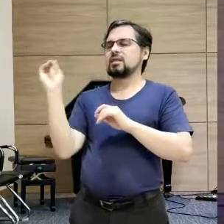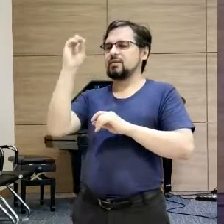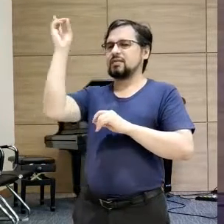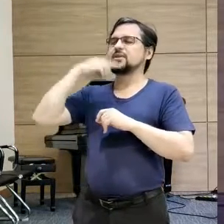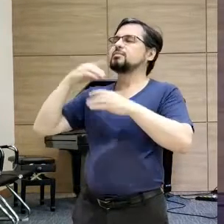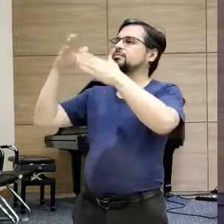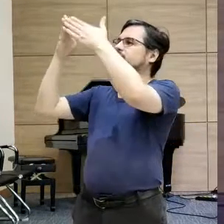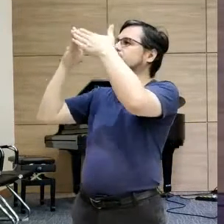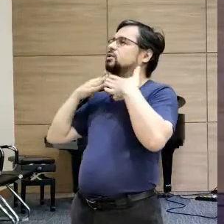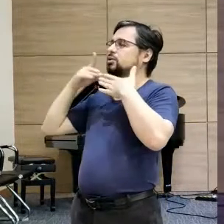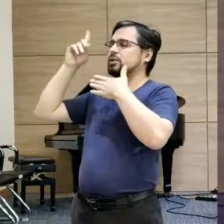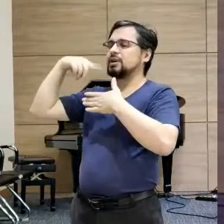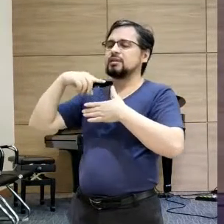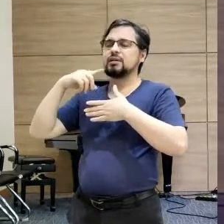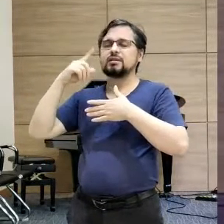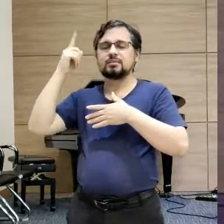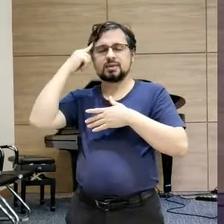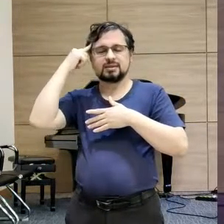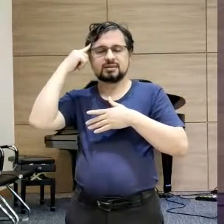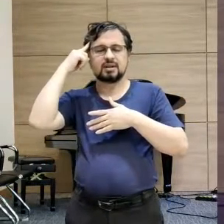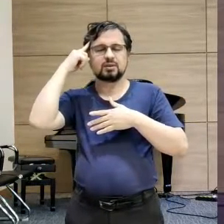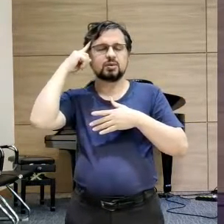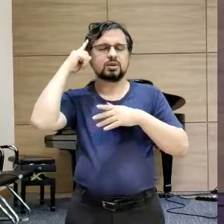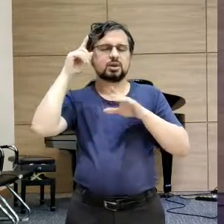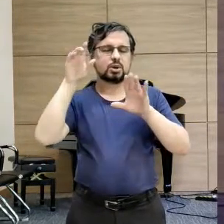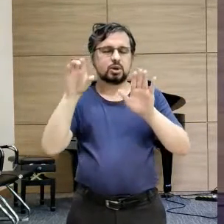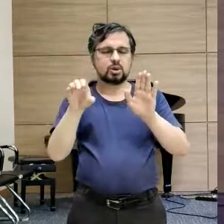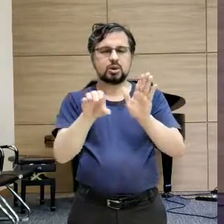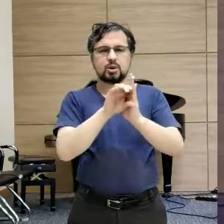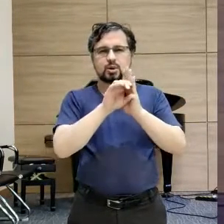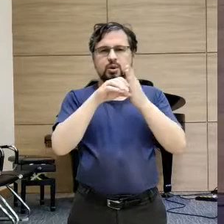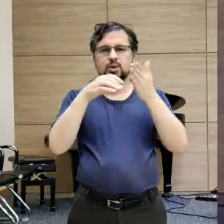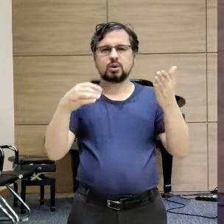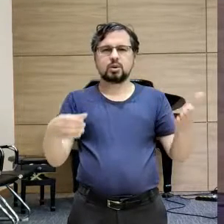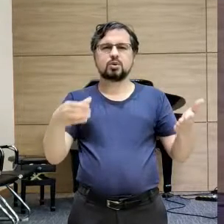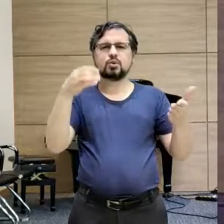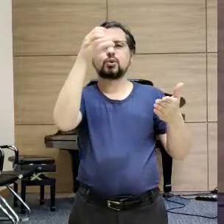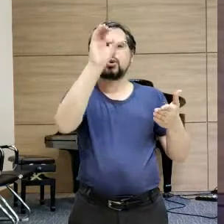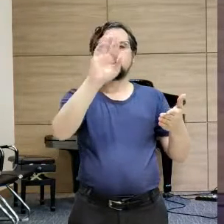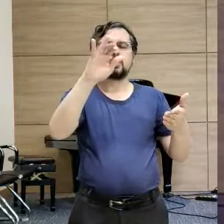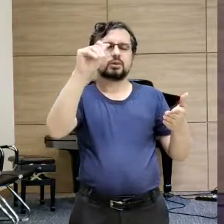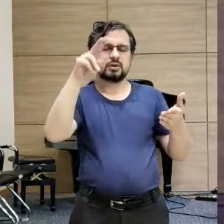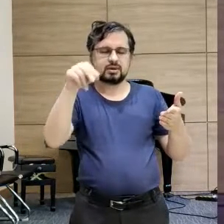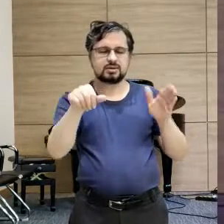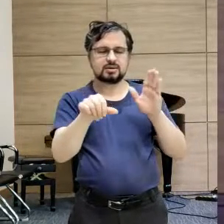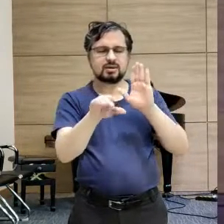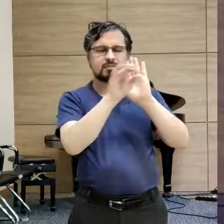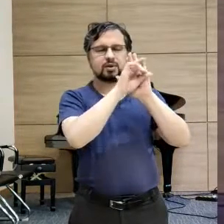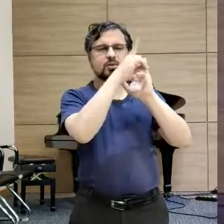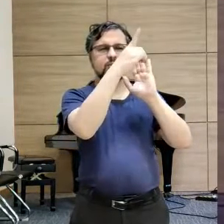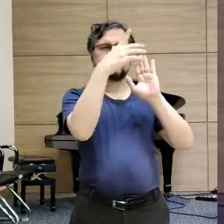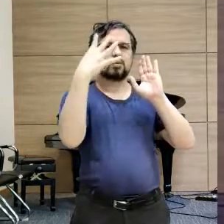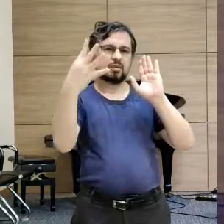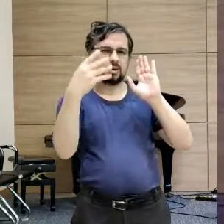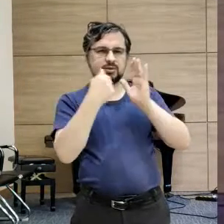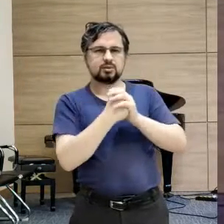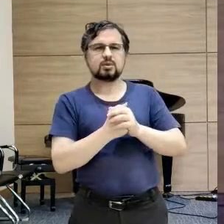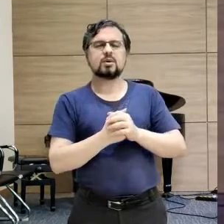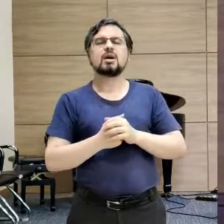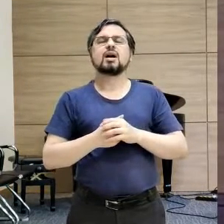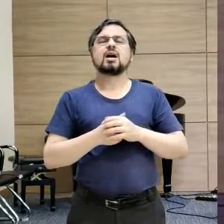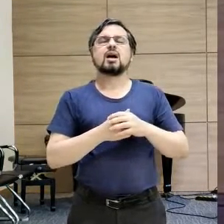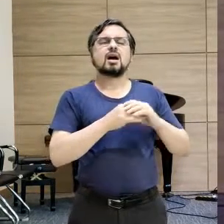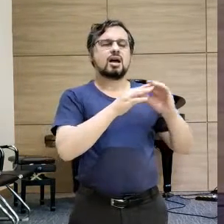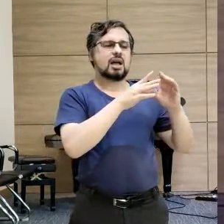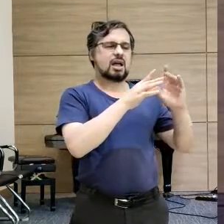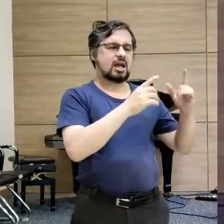é o que ele tinha estabelecido em Crônicas, capítulo 16. Lembra do capítulo 14 de 1 Crônicas? O que acontece é que a Arca da Aliança ficou na casa